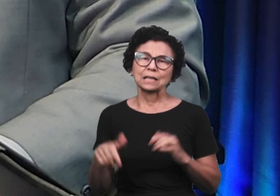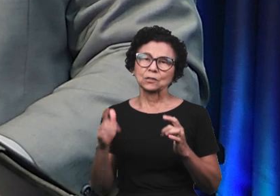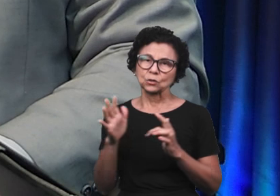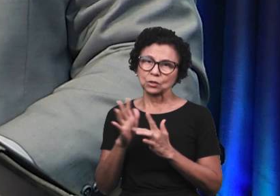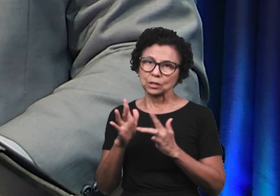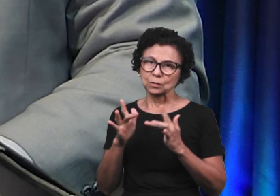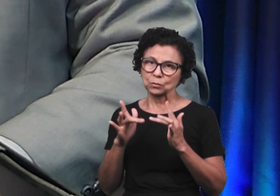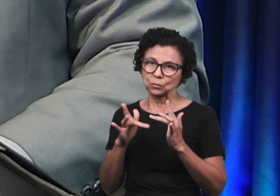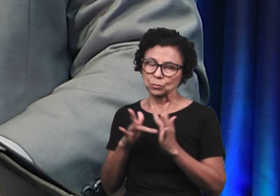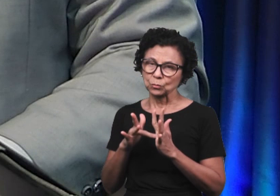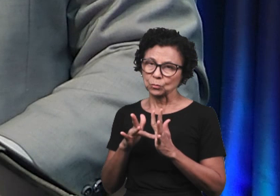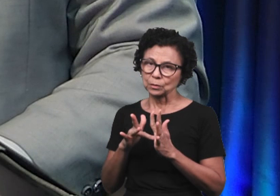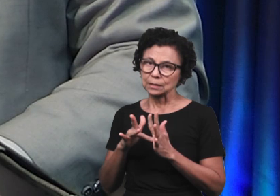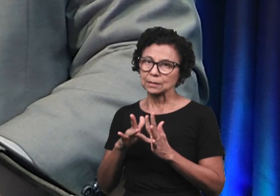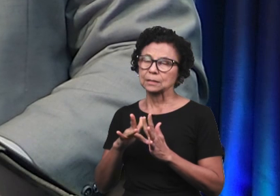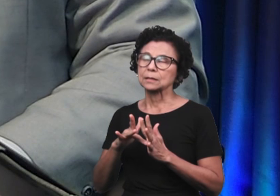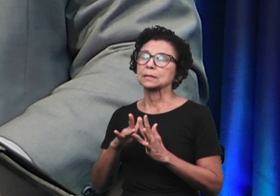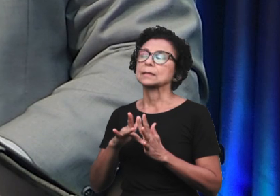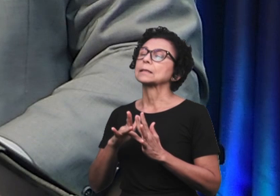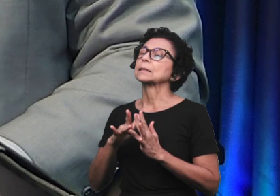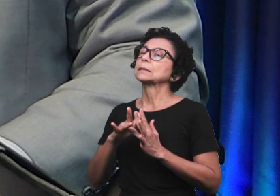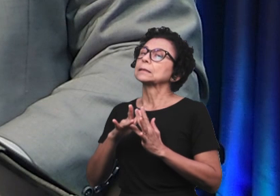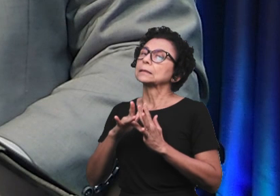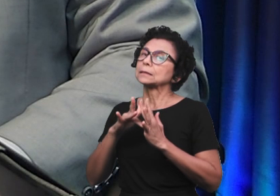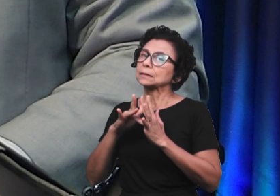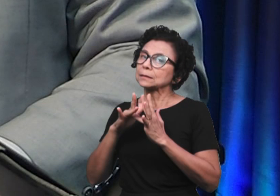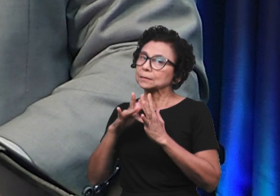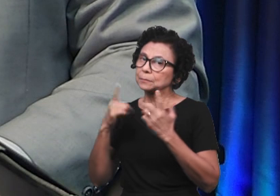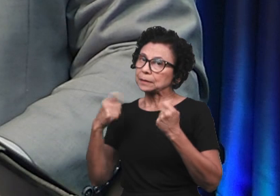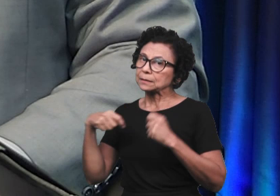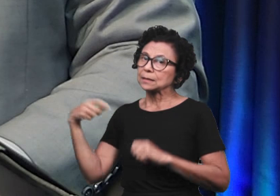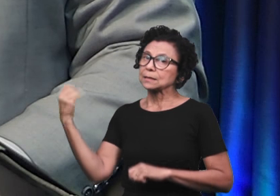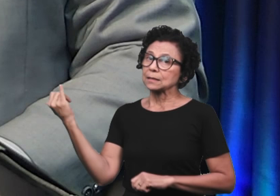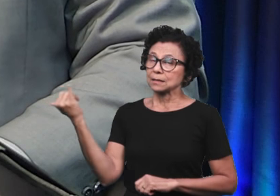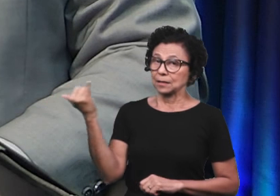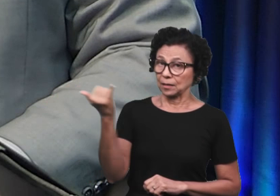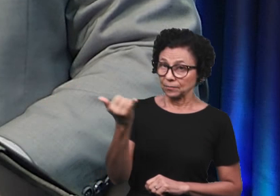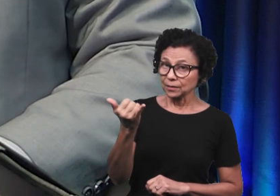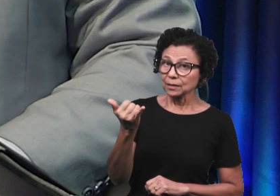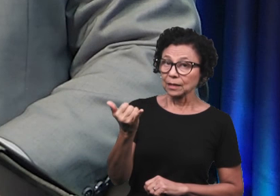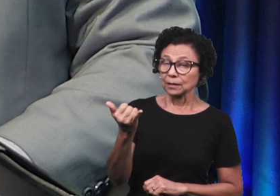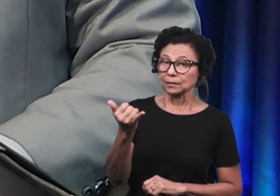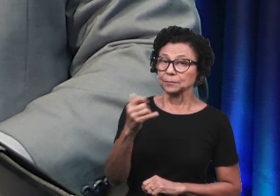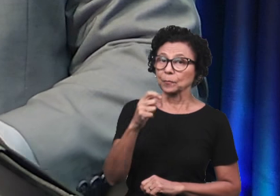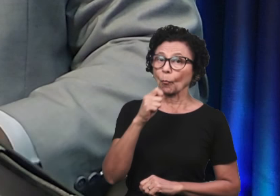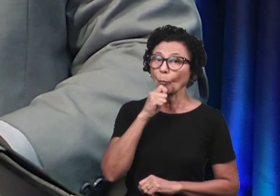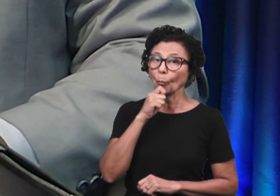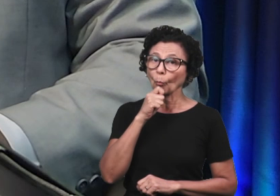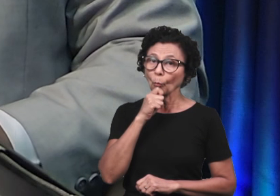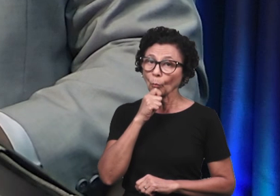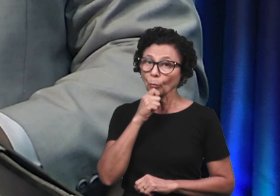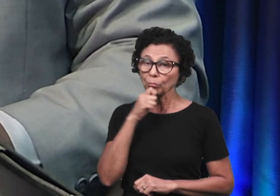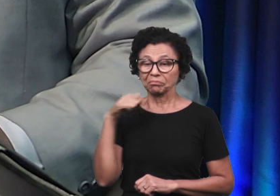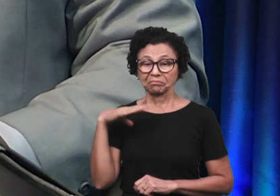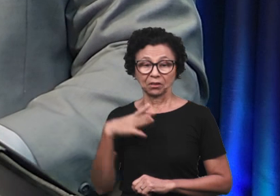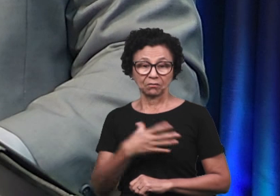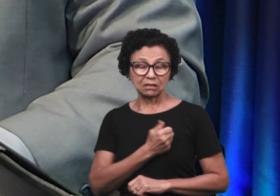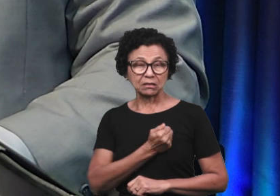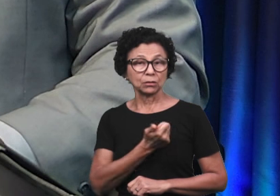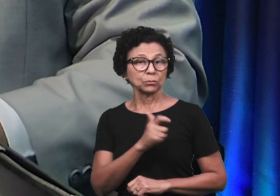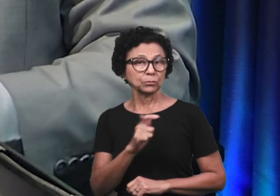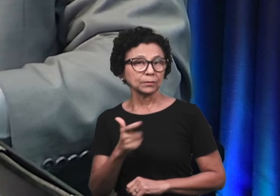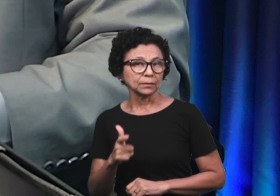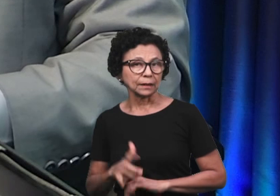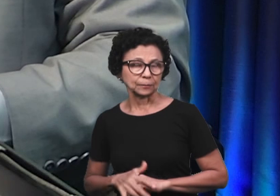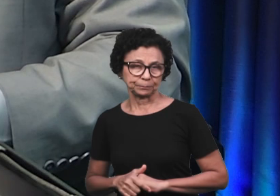salvação. Então, a salvação é quando Jesus se revela ao homem pelo Espírito